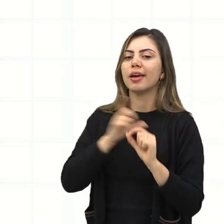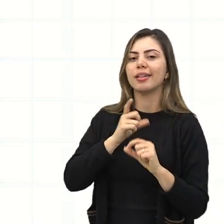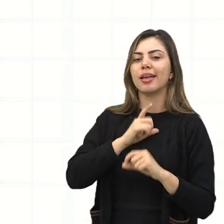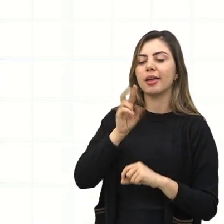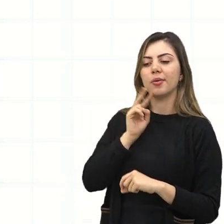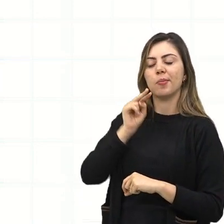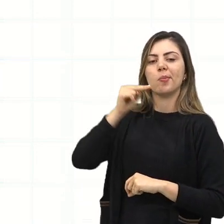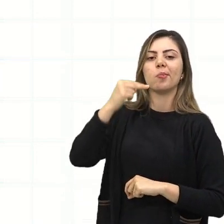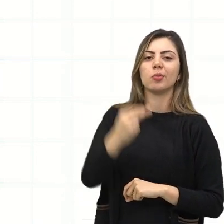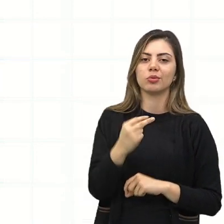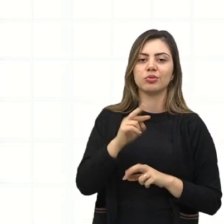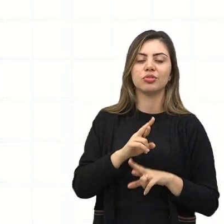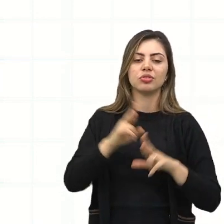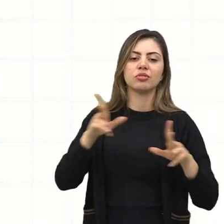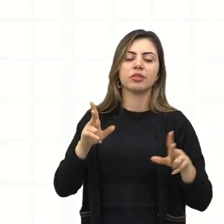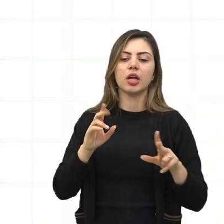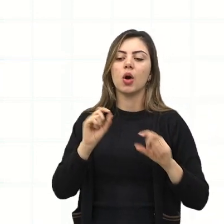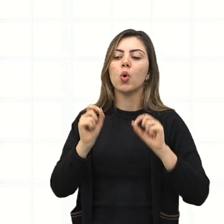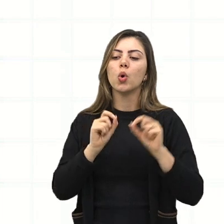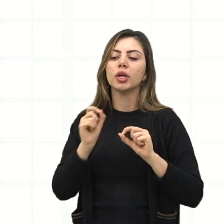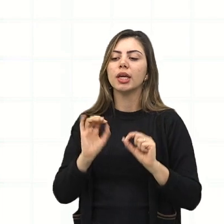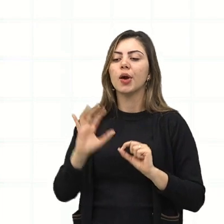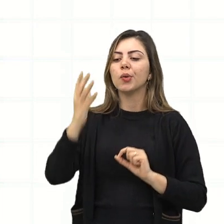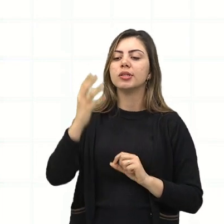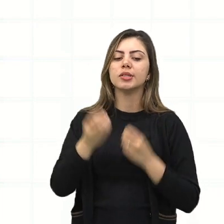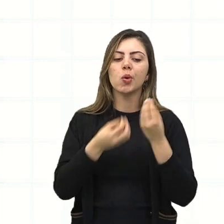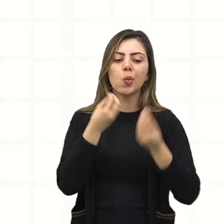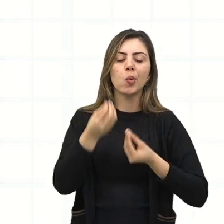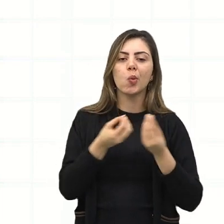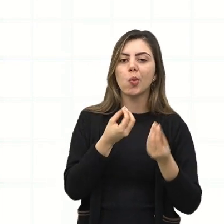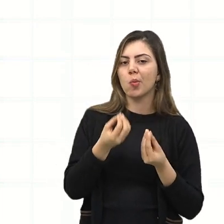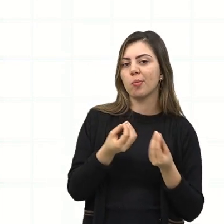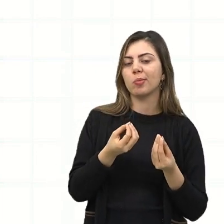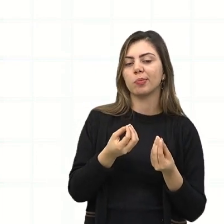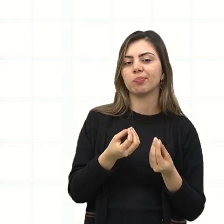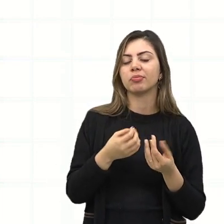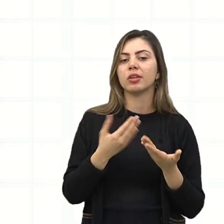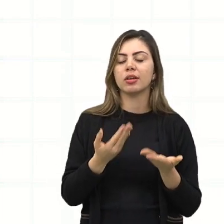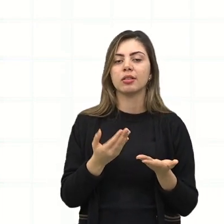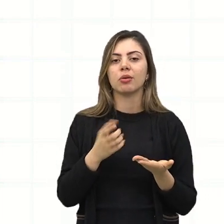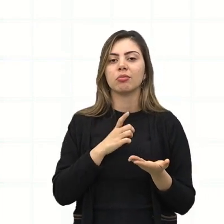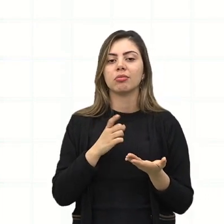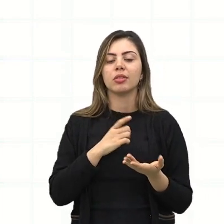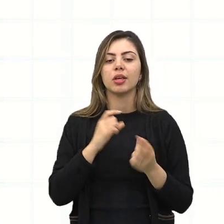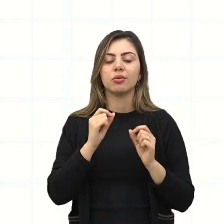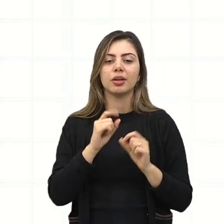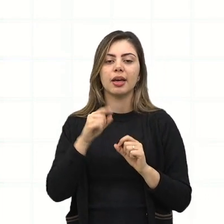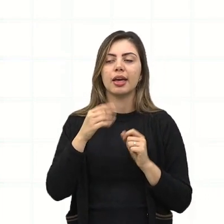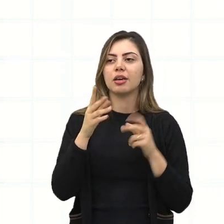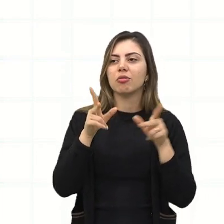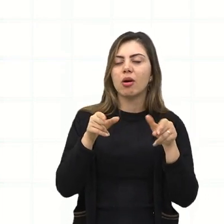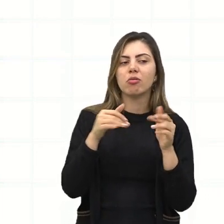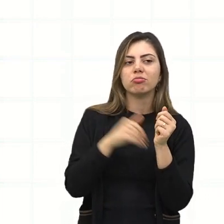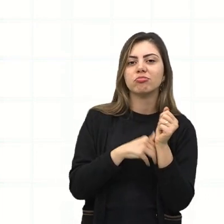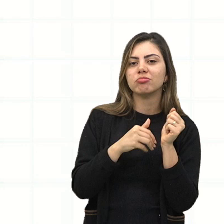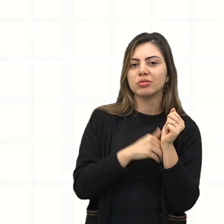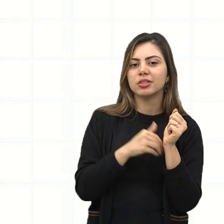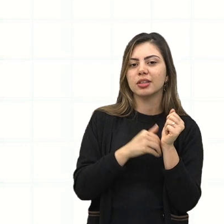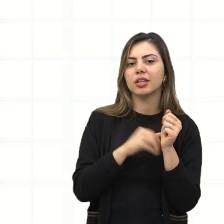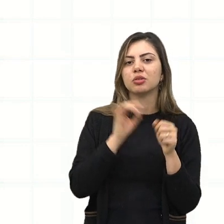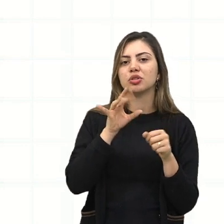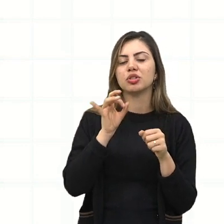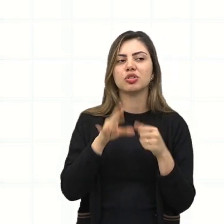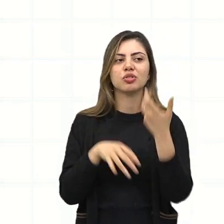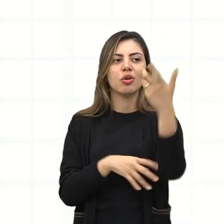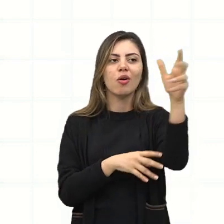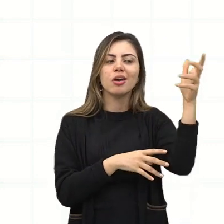ter do que era aquilo e de como aquilo acontecia. Então me conta o segredo perdido na curva do rio. A gente sabe que os nossos indígenas